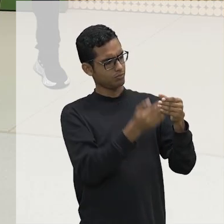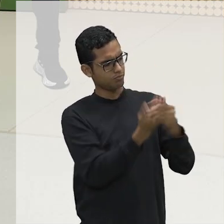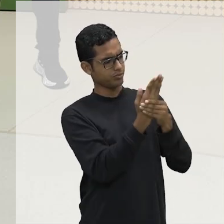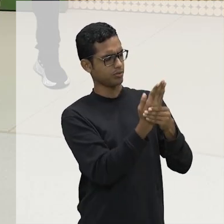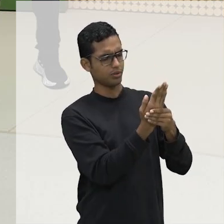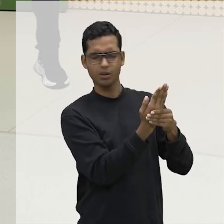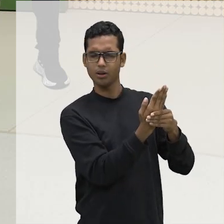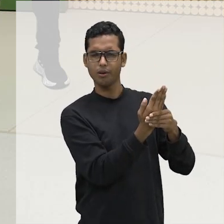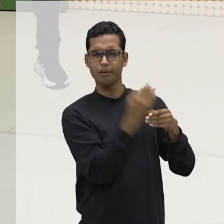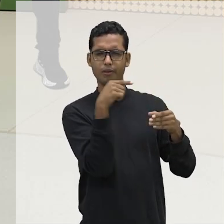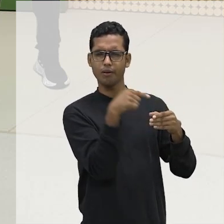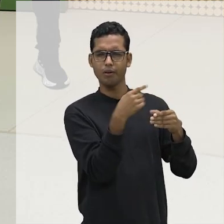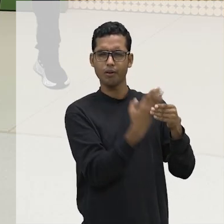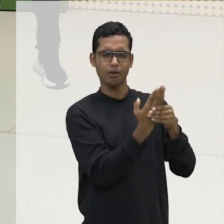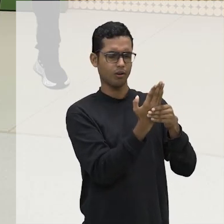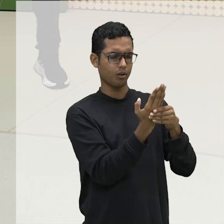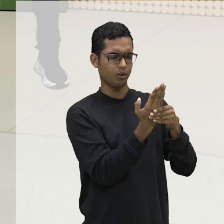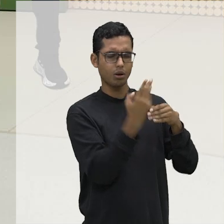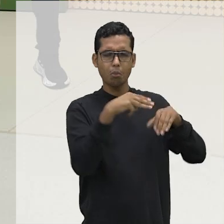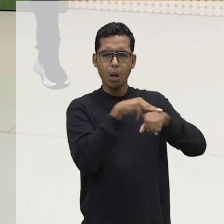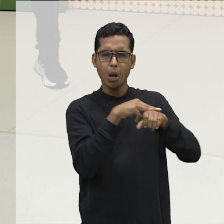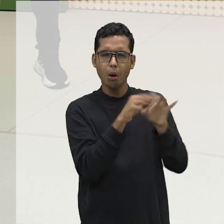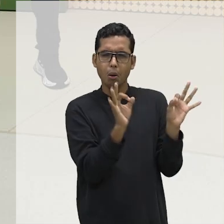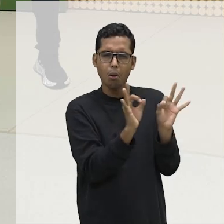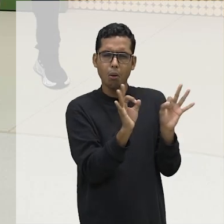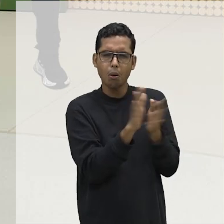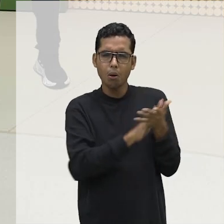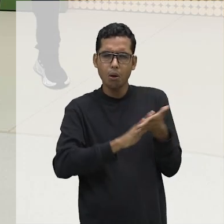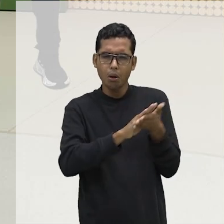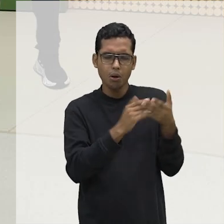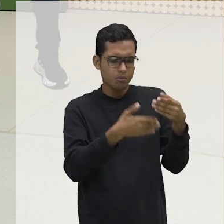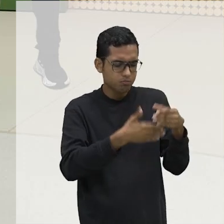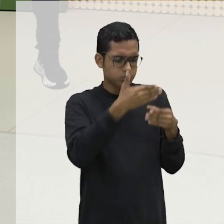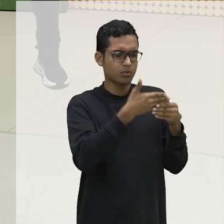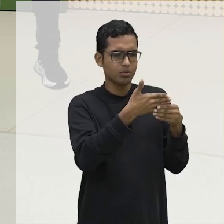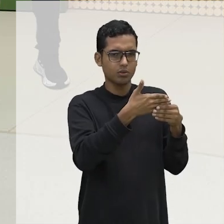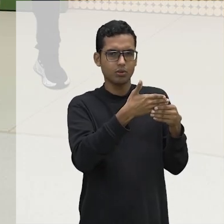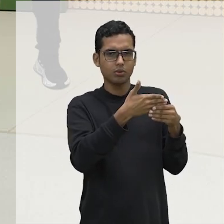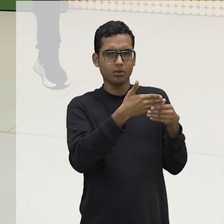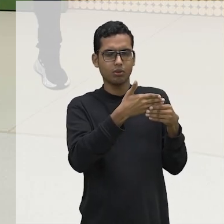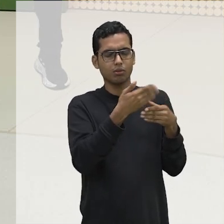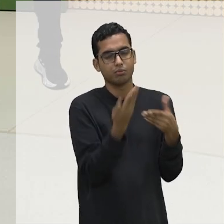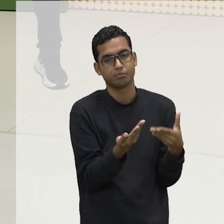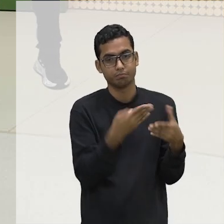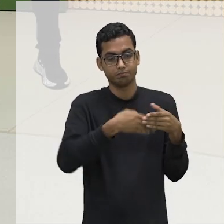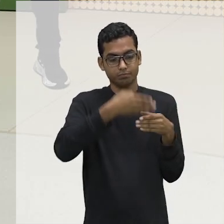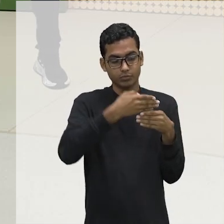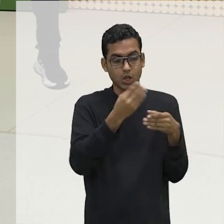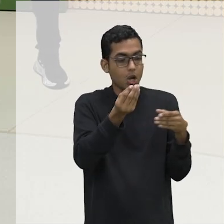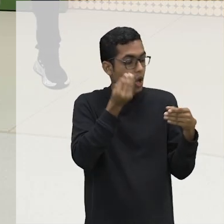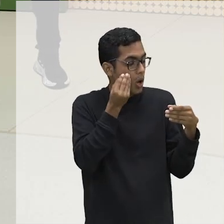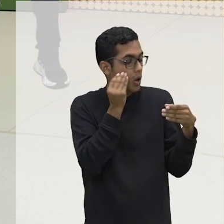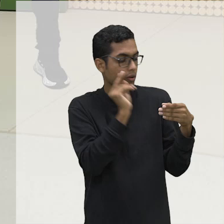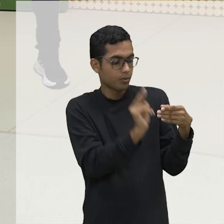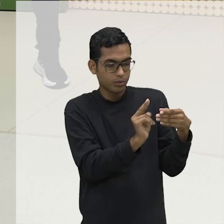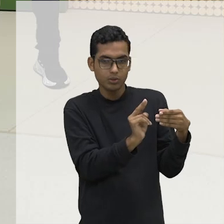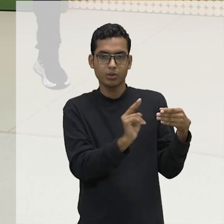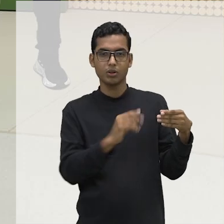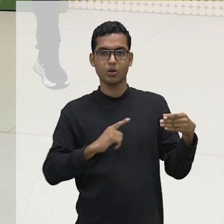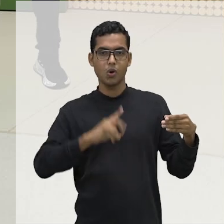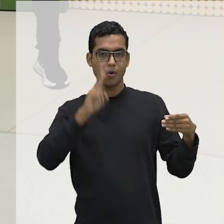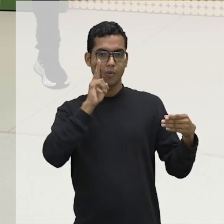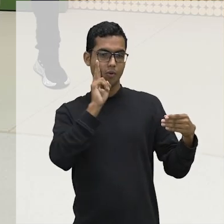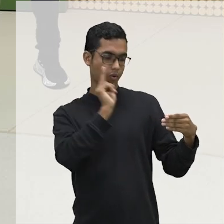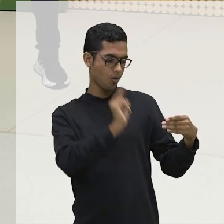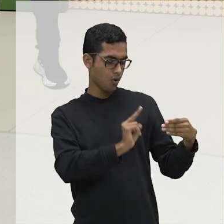que houve? Por que que o pão não tostou? Essa é a nossa observação. Eu olhei o